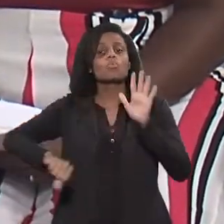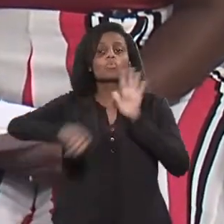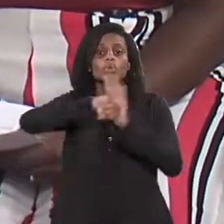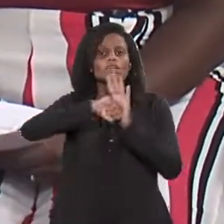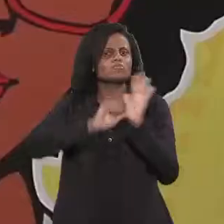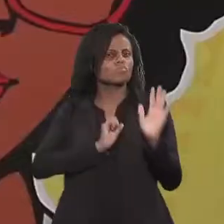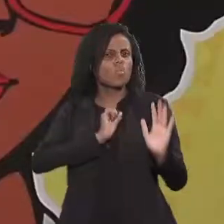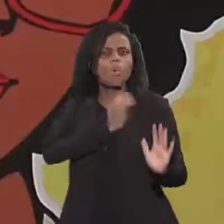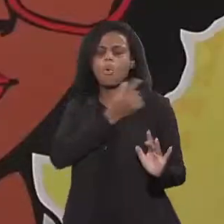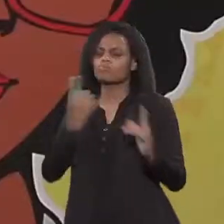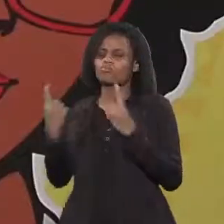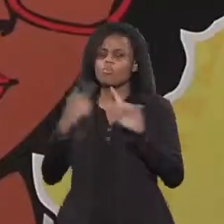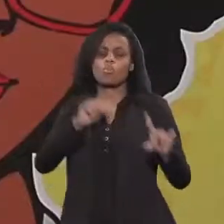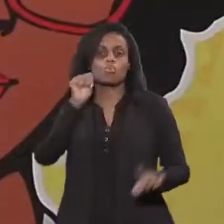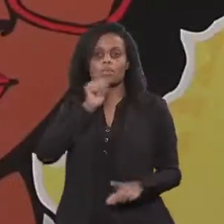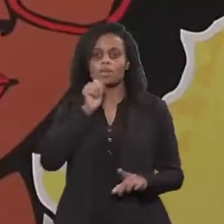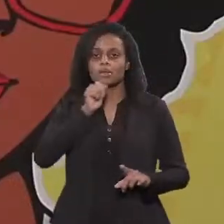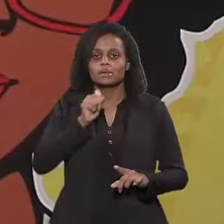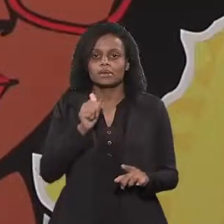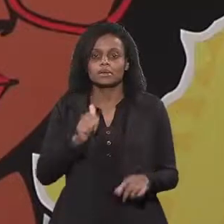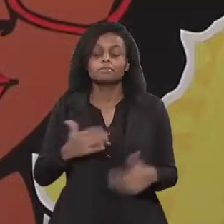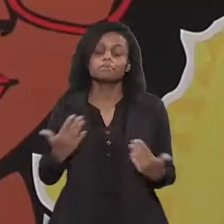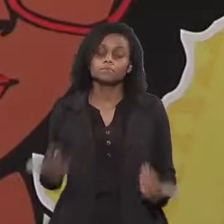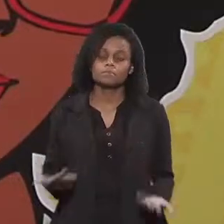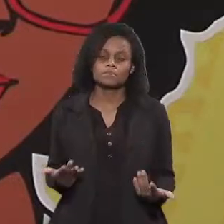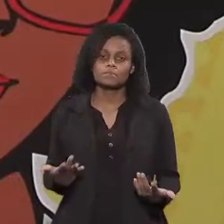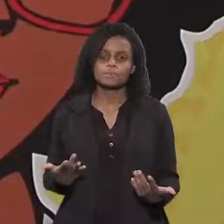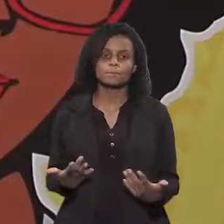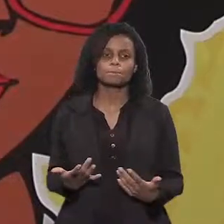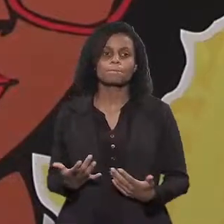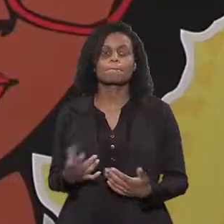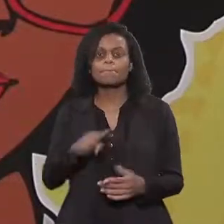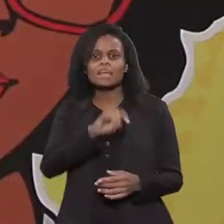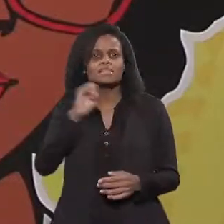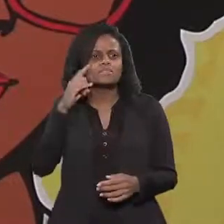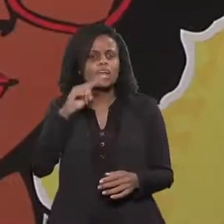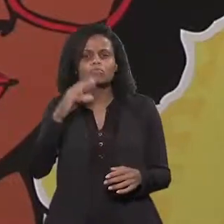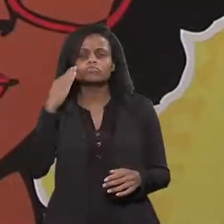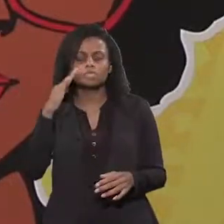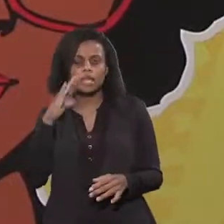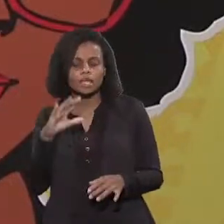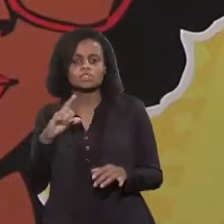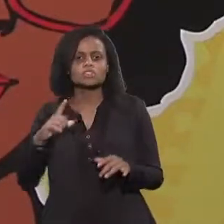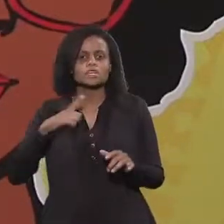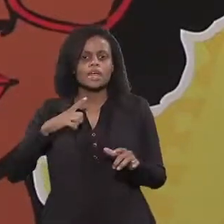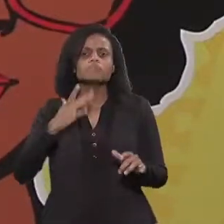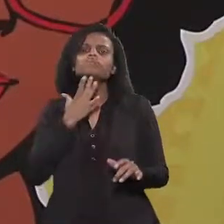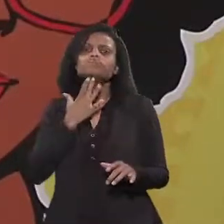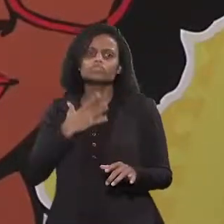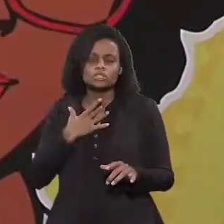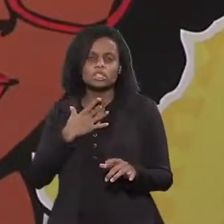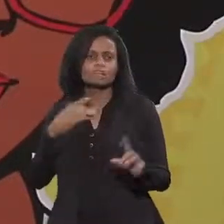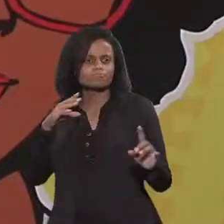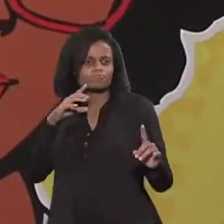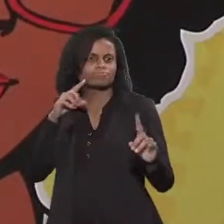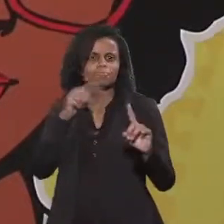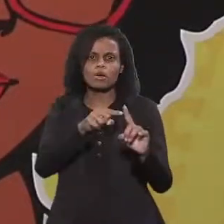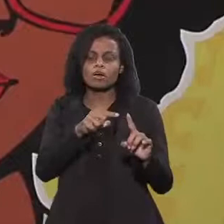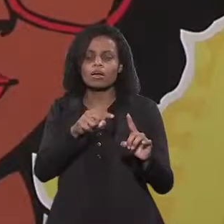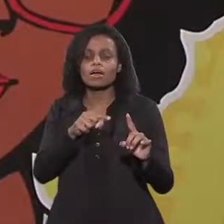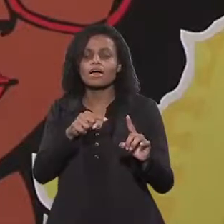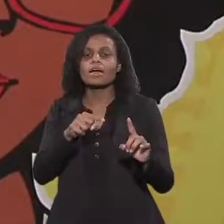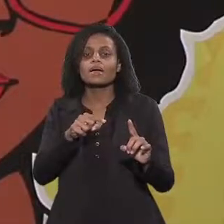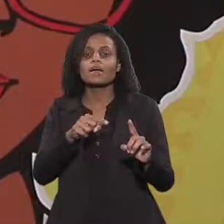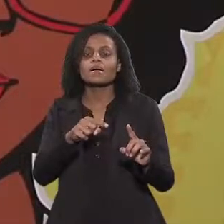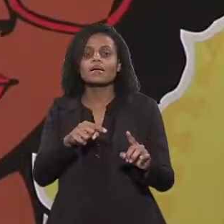feminicídio como um crime de ódio às mulheres. Então, dessa forma, se você entende que existe uma motivação